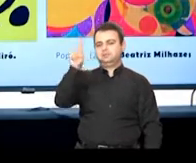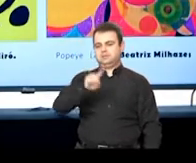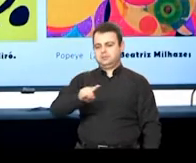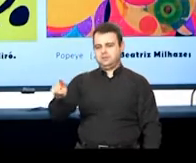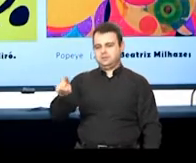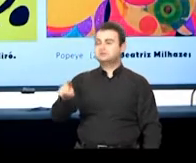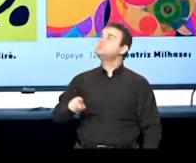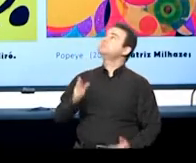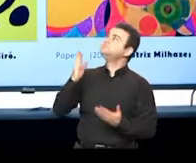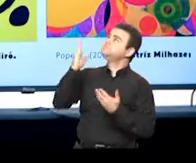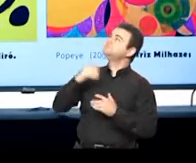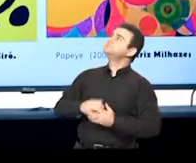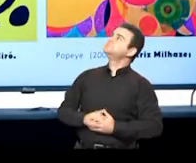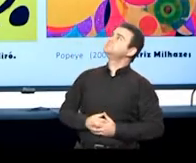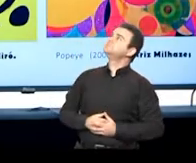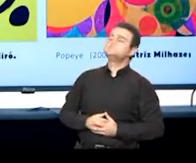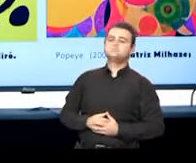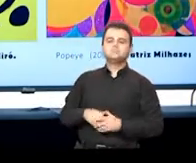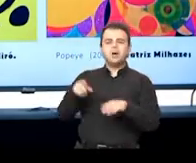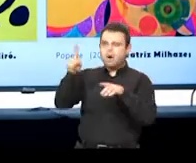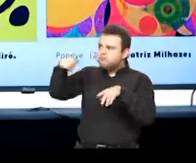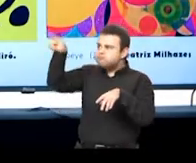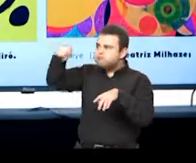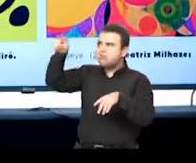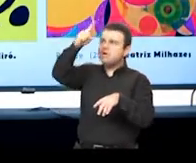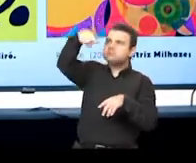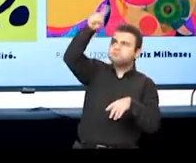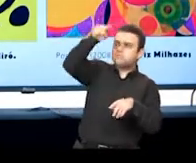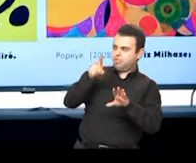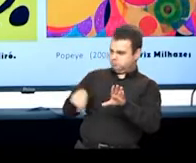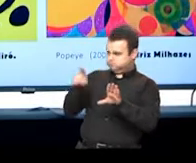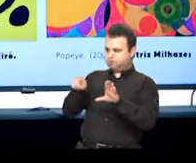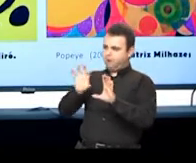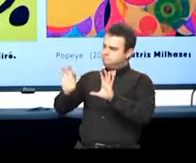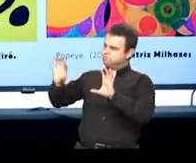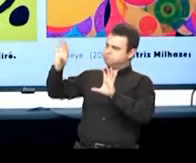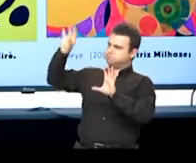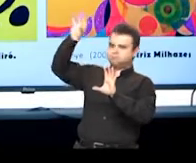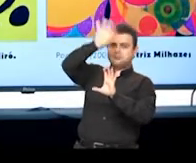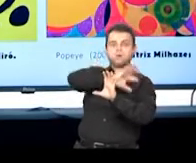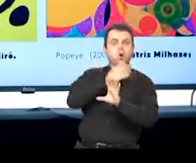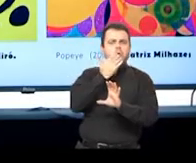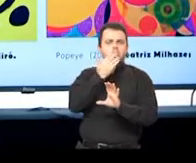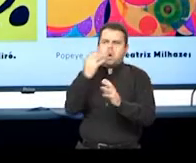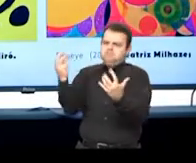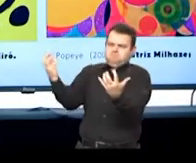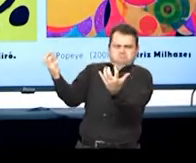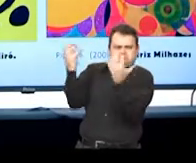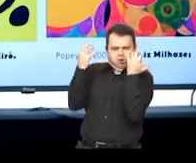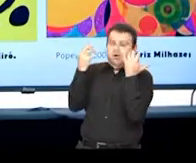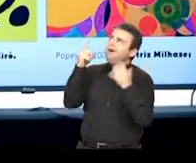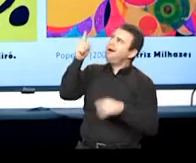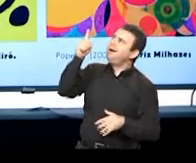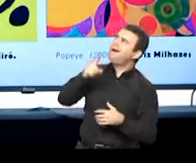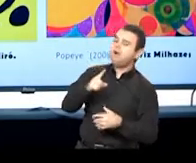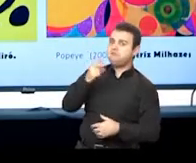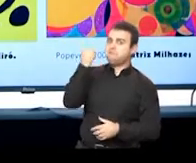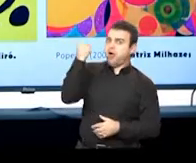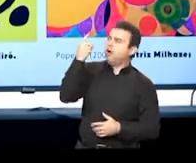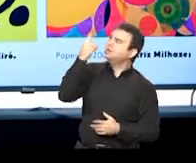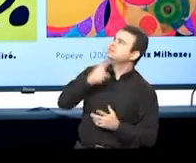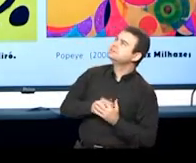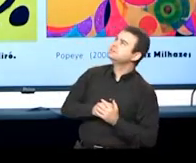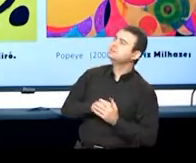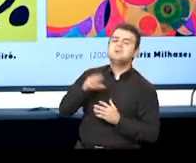a base da sua obra é circular. Ela trabalha com estruturas circulares, cores fortes, mas em nenhum